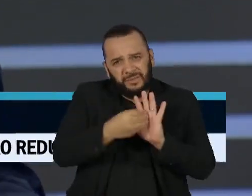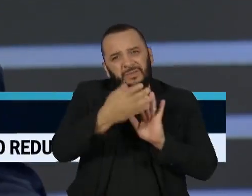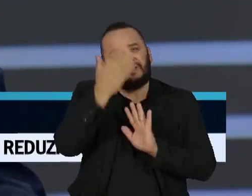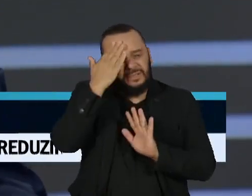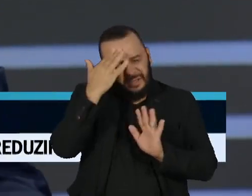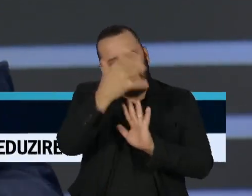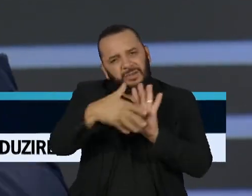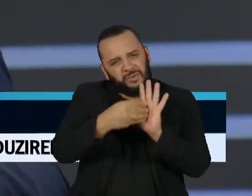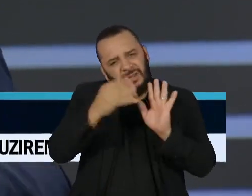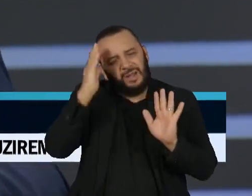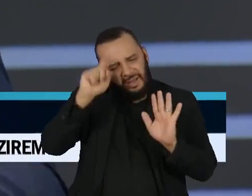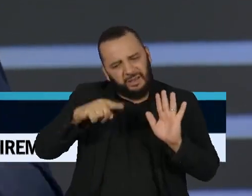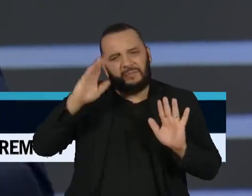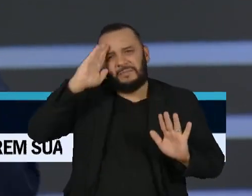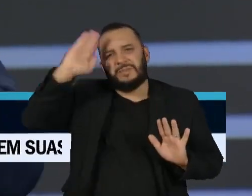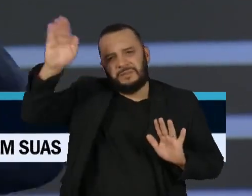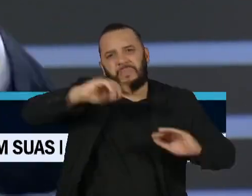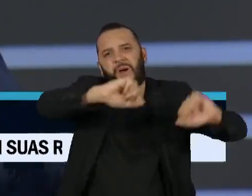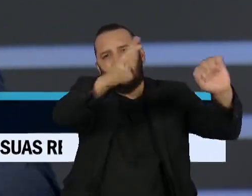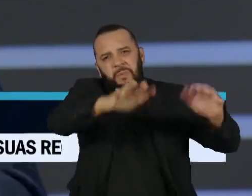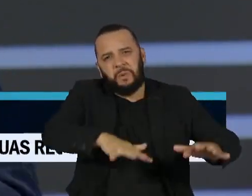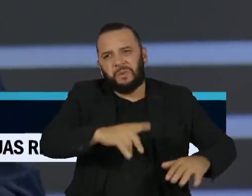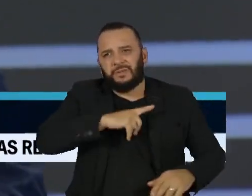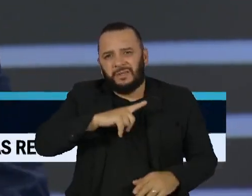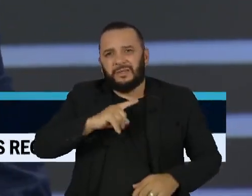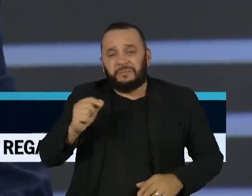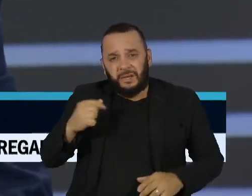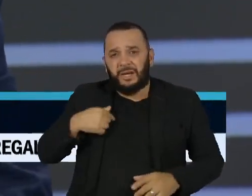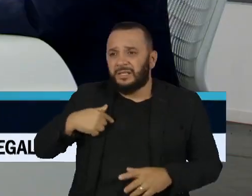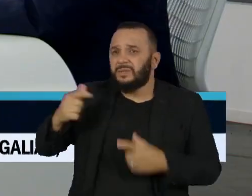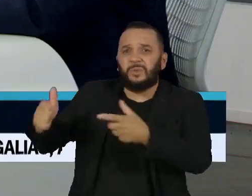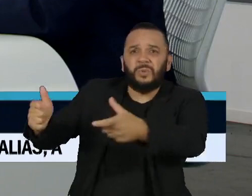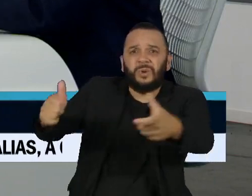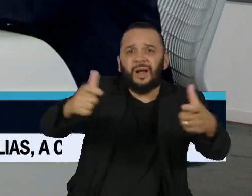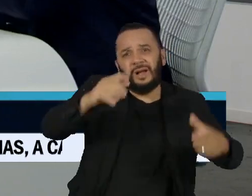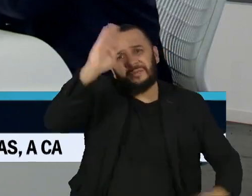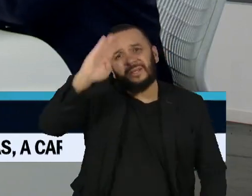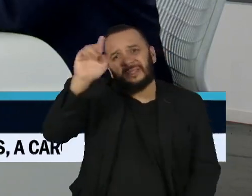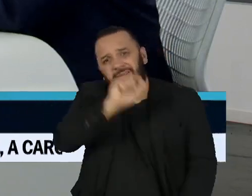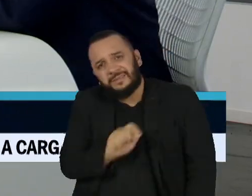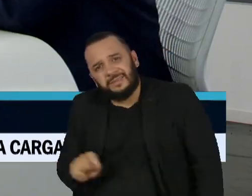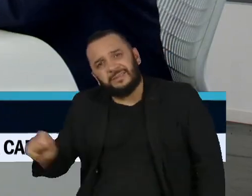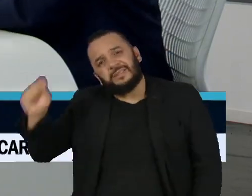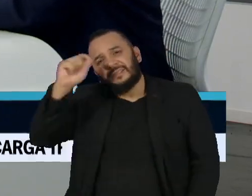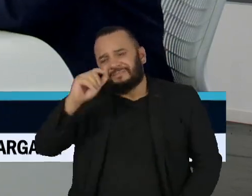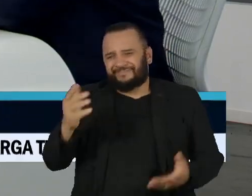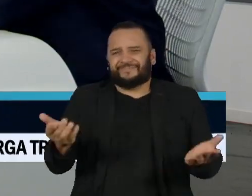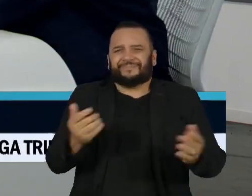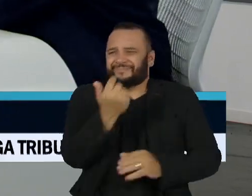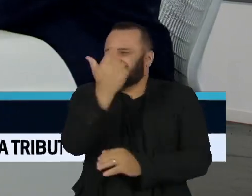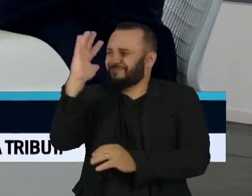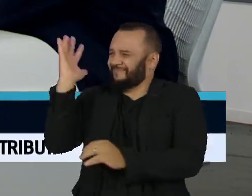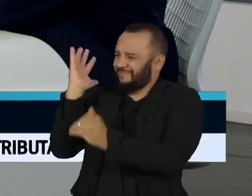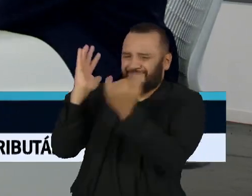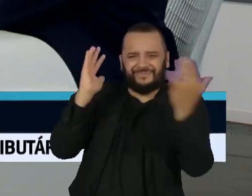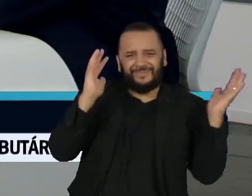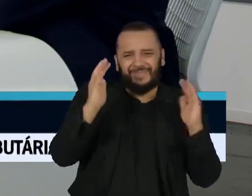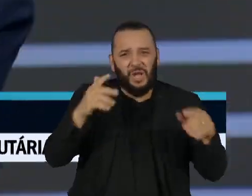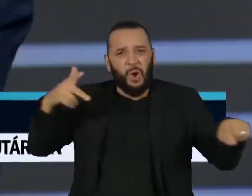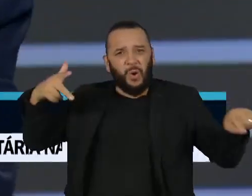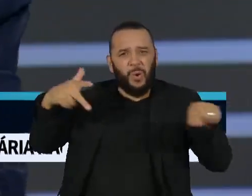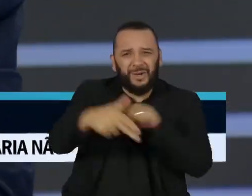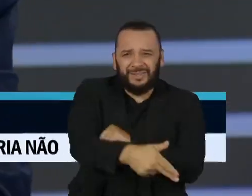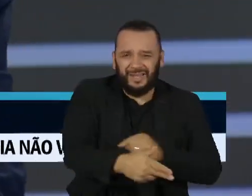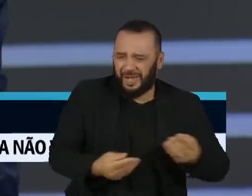é o teatro principal dessa tragédia, mas em inúmeras regiões do Brasil. Quer dizer, esse corte é inexplicável. O campo da cultura, que